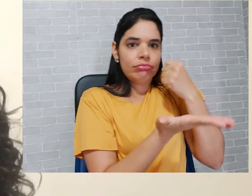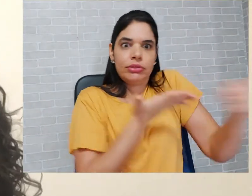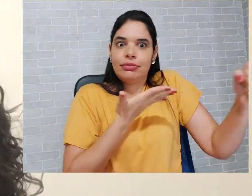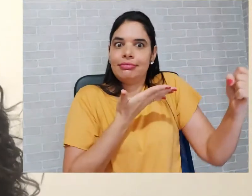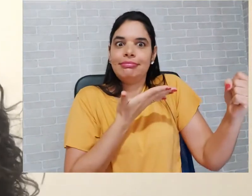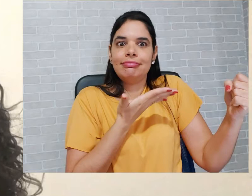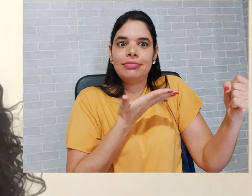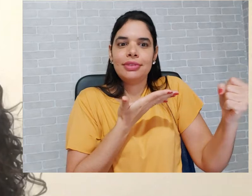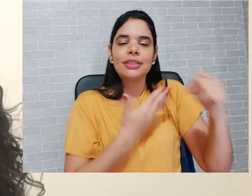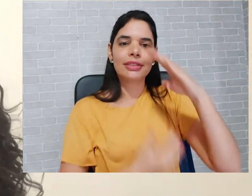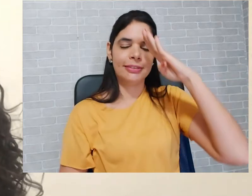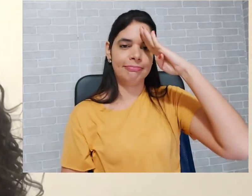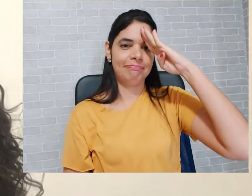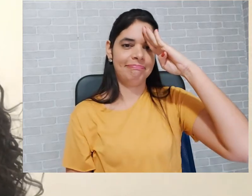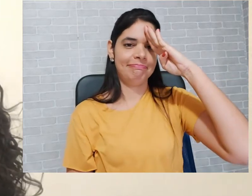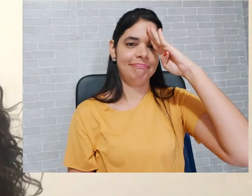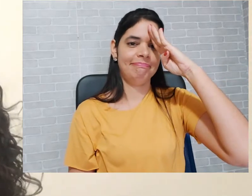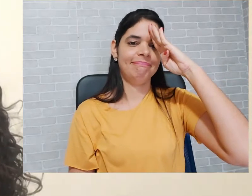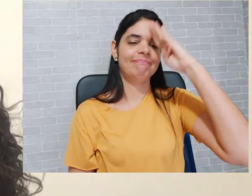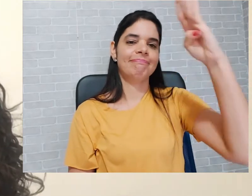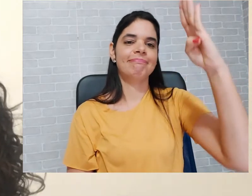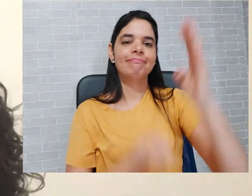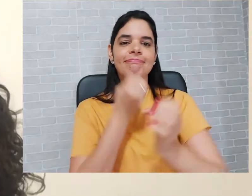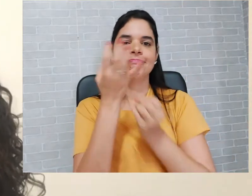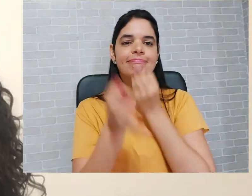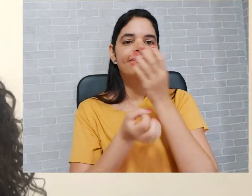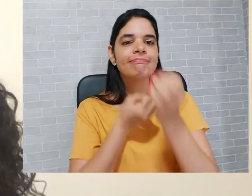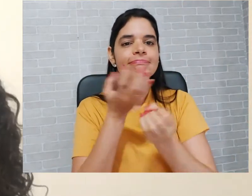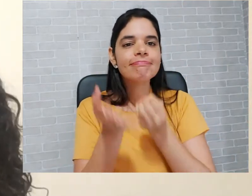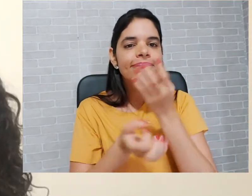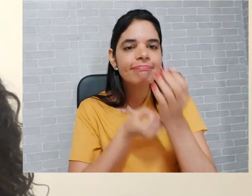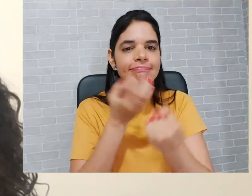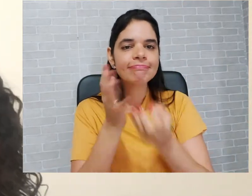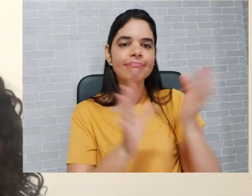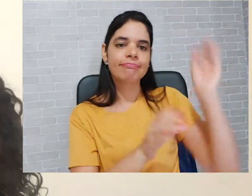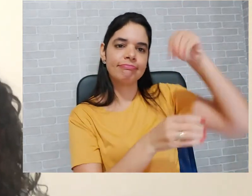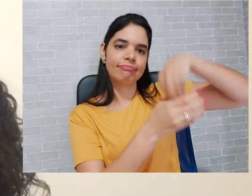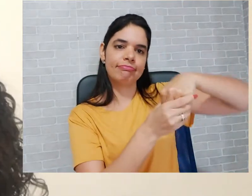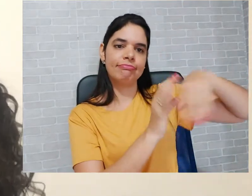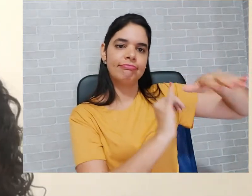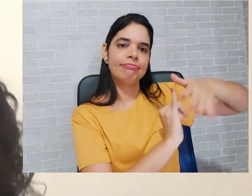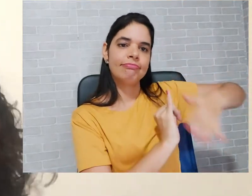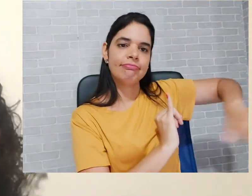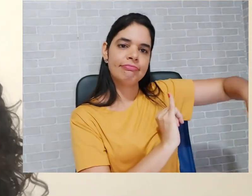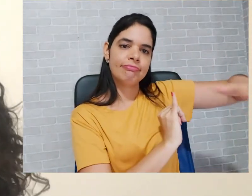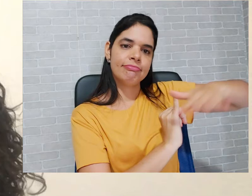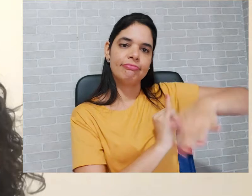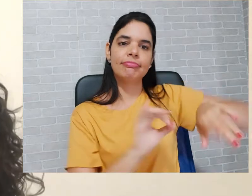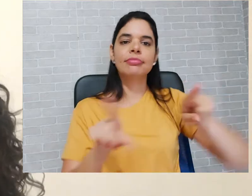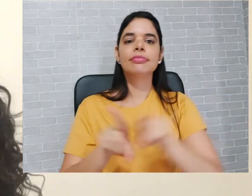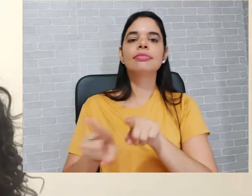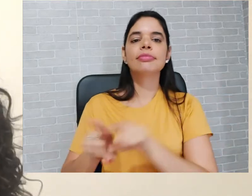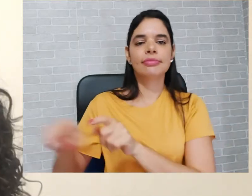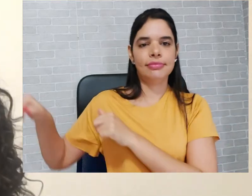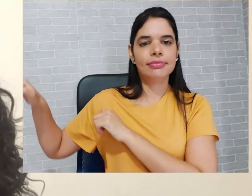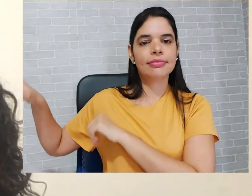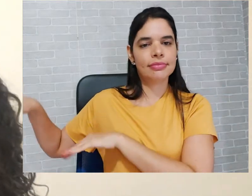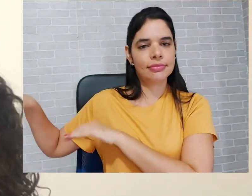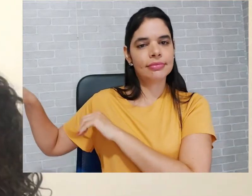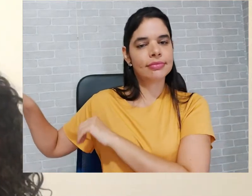Ela é um dos personagens centrais nos contos e lendas das Antilhas e da Guiana Francesa.